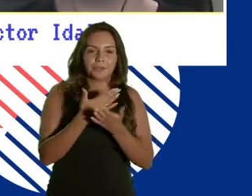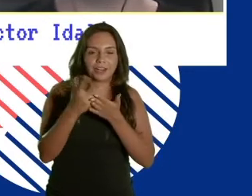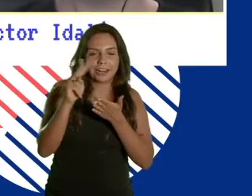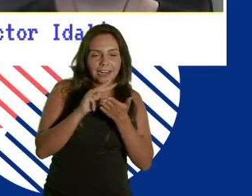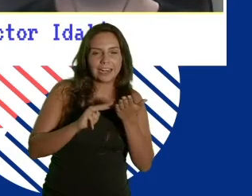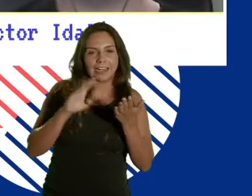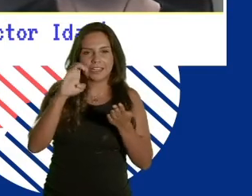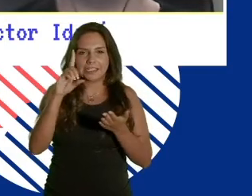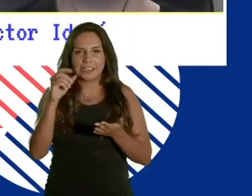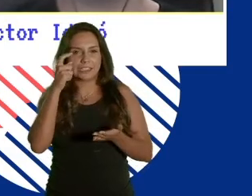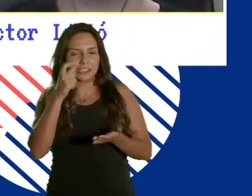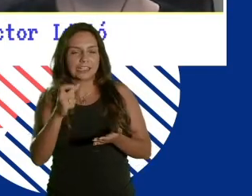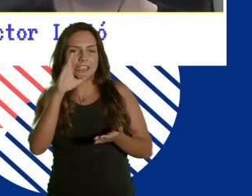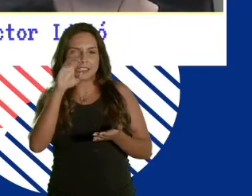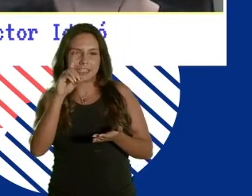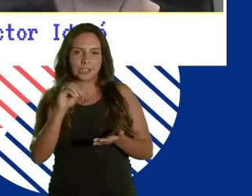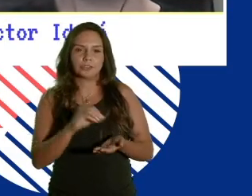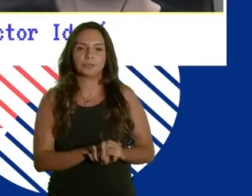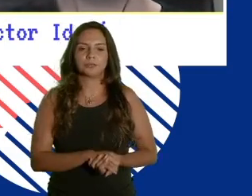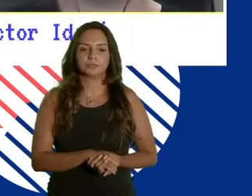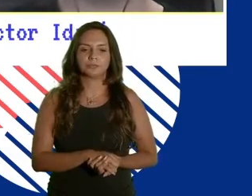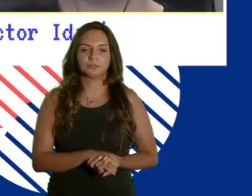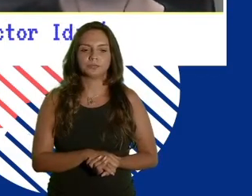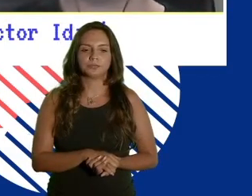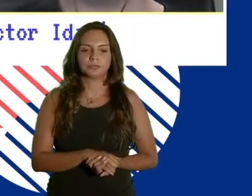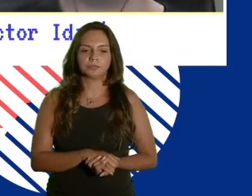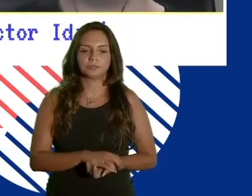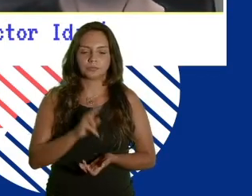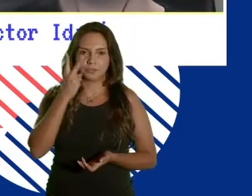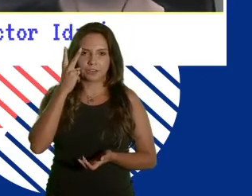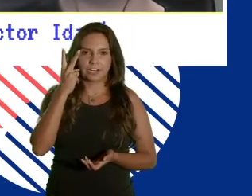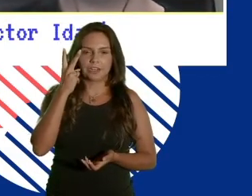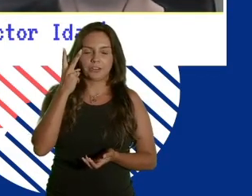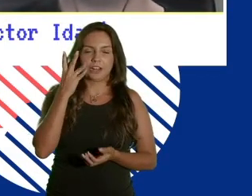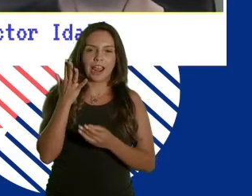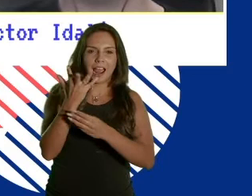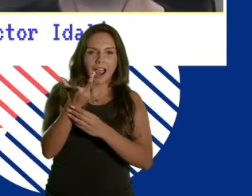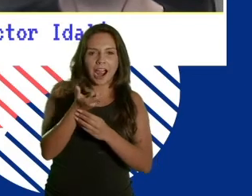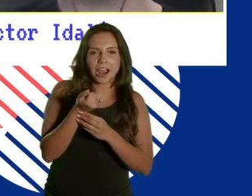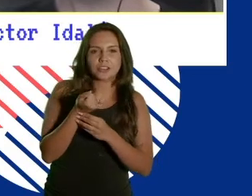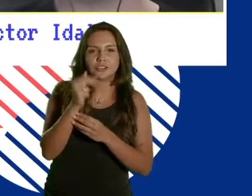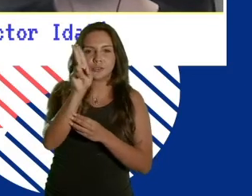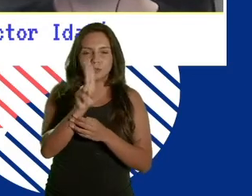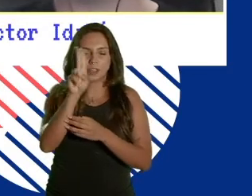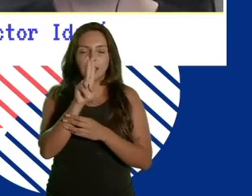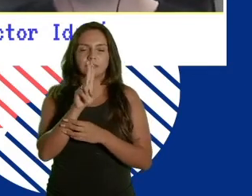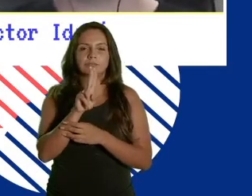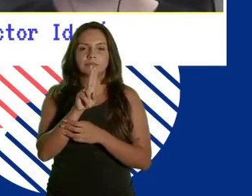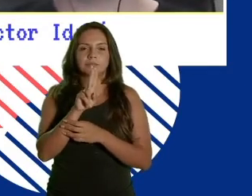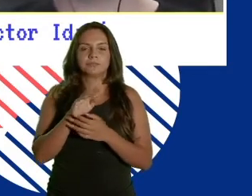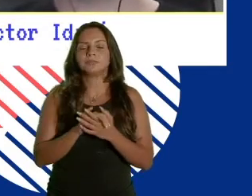muito cedo, me interessei muito cedo, e com um valor artístico, pensando em usar aquilo como,